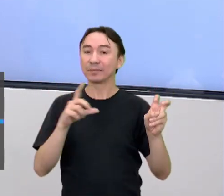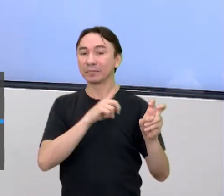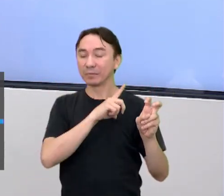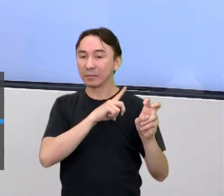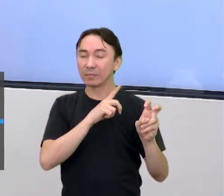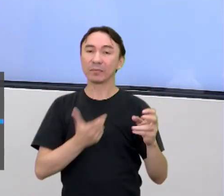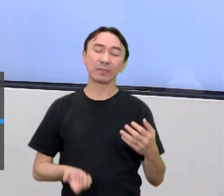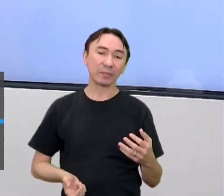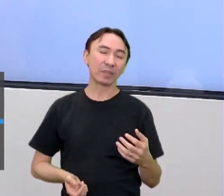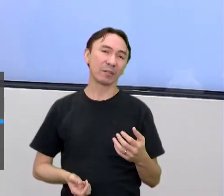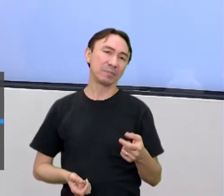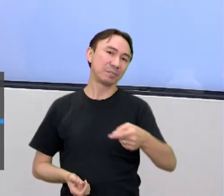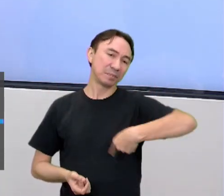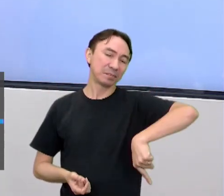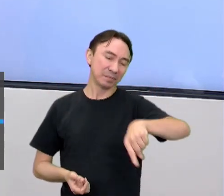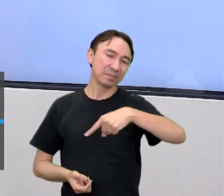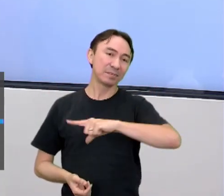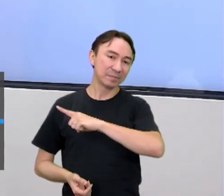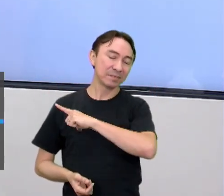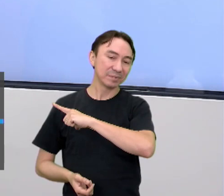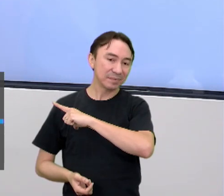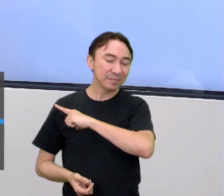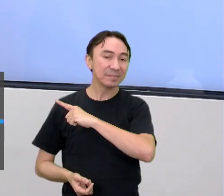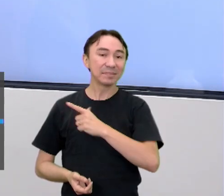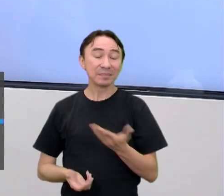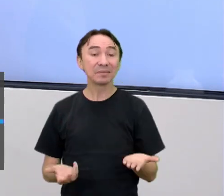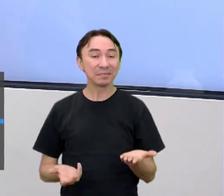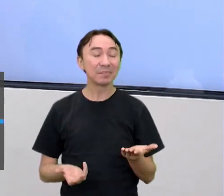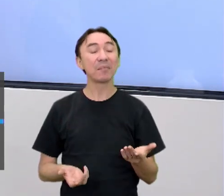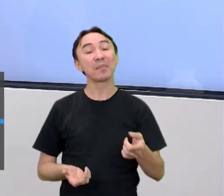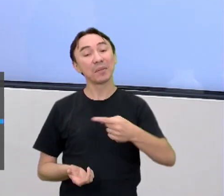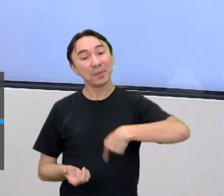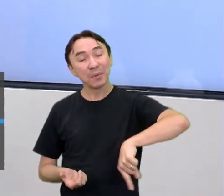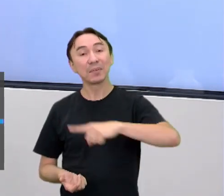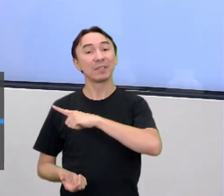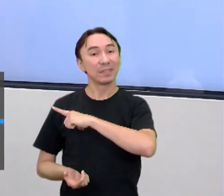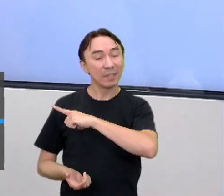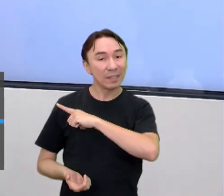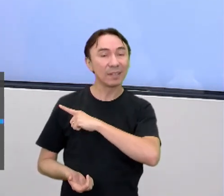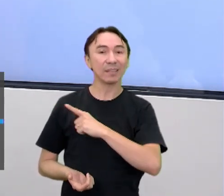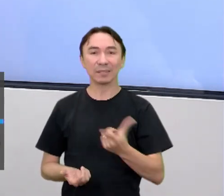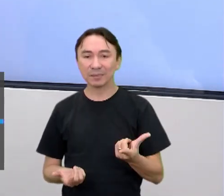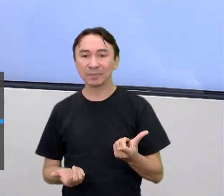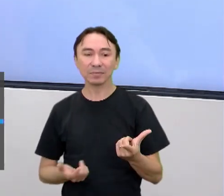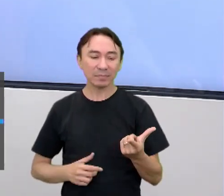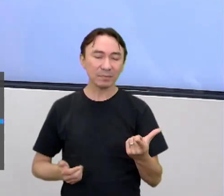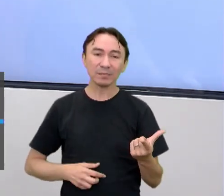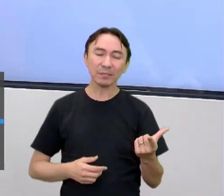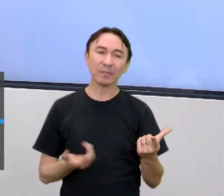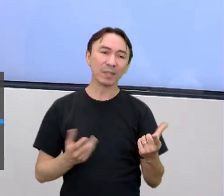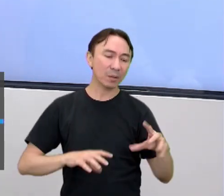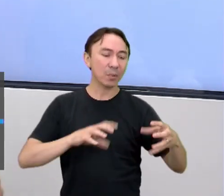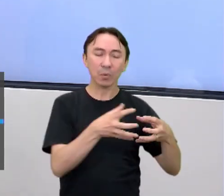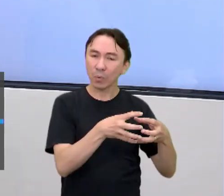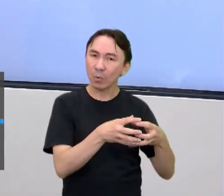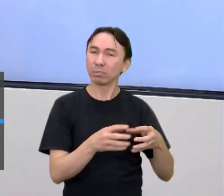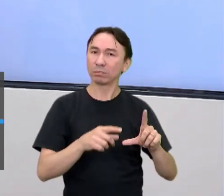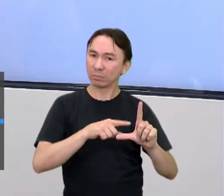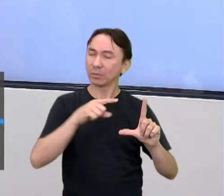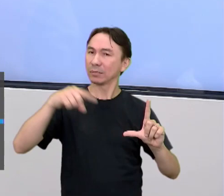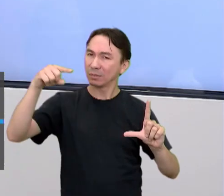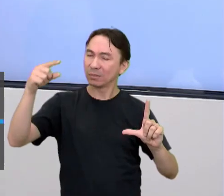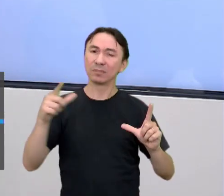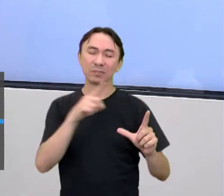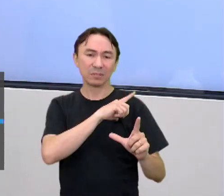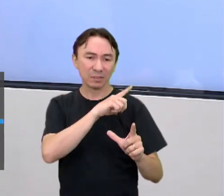nosso aprofundamento aí, o nosso componente curricular, o População em Índices, né, que trata muito de questões amplas, né,